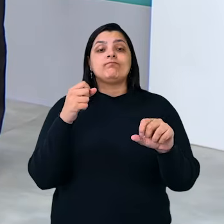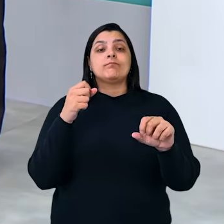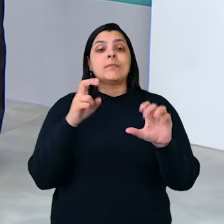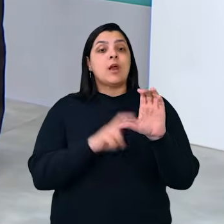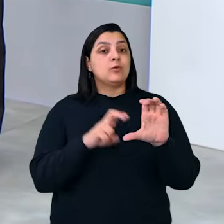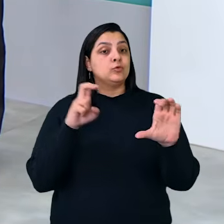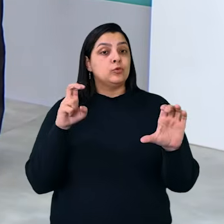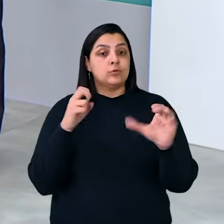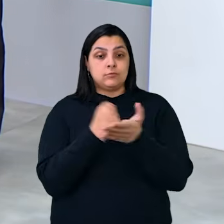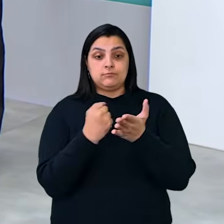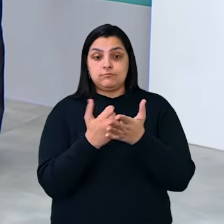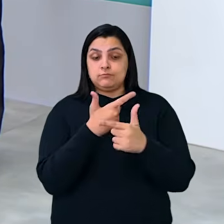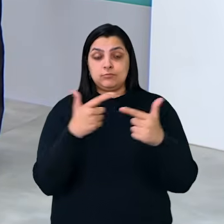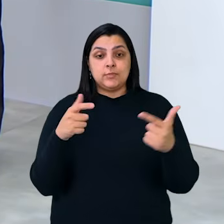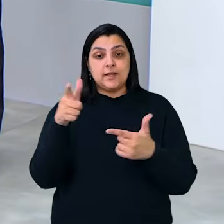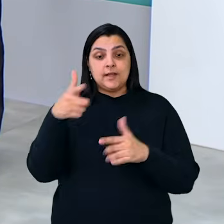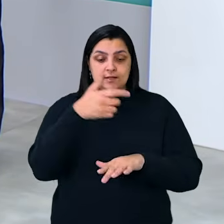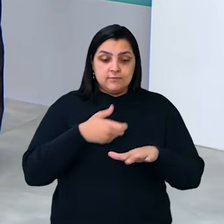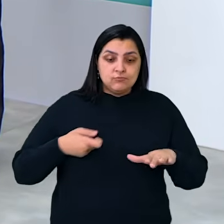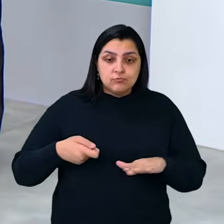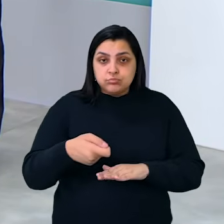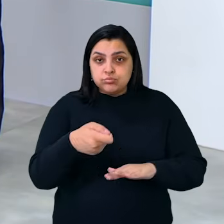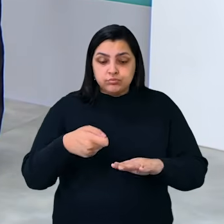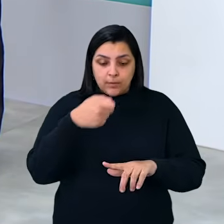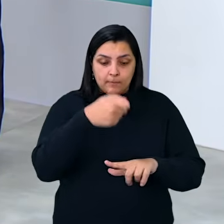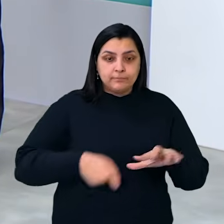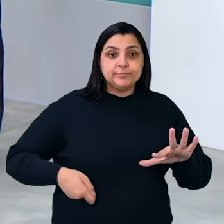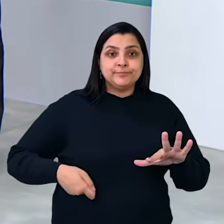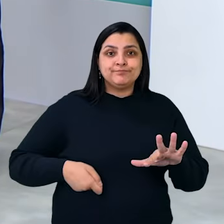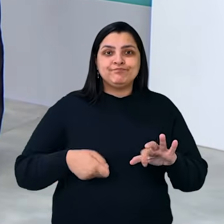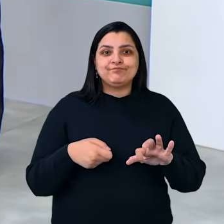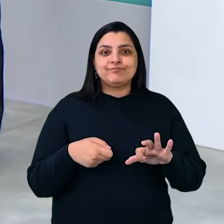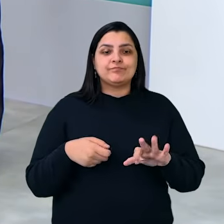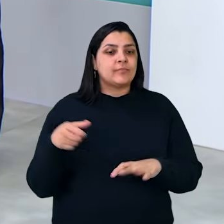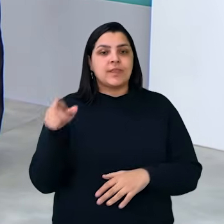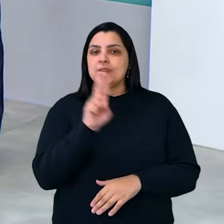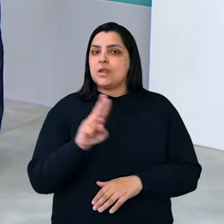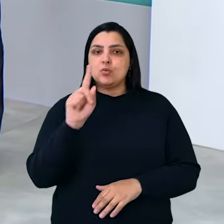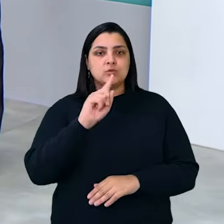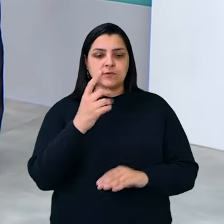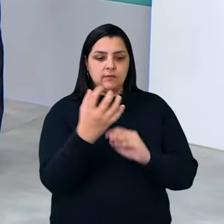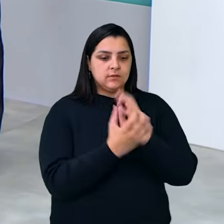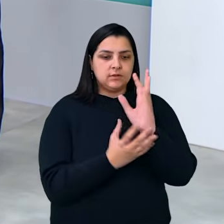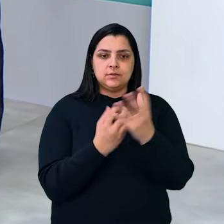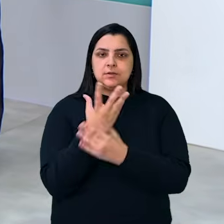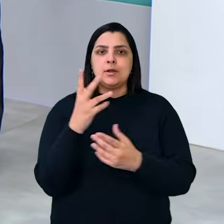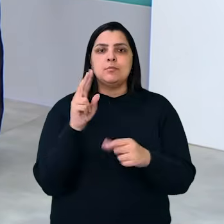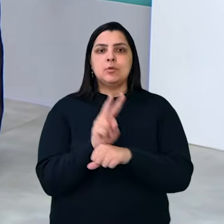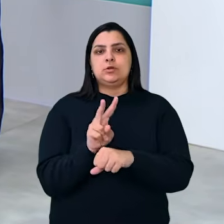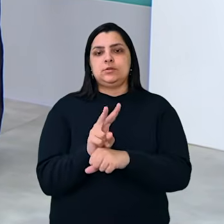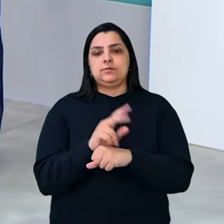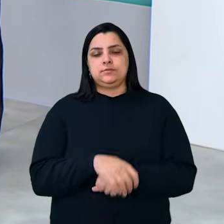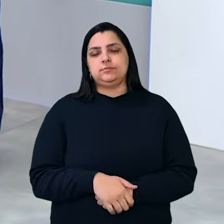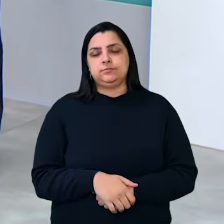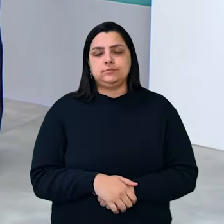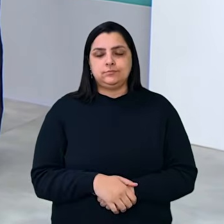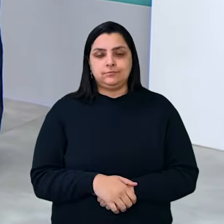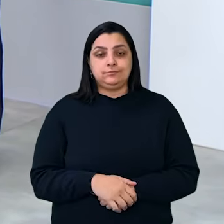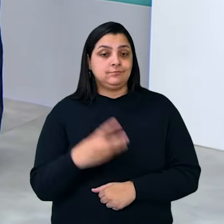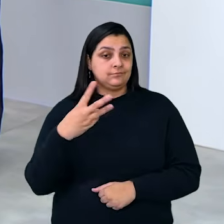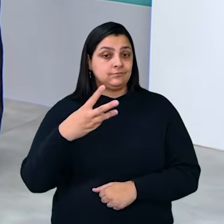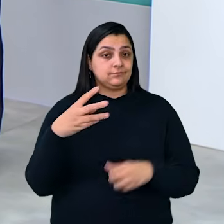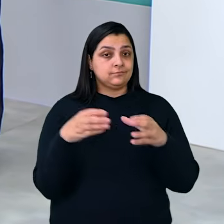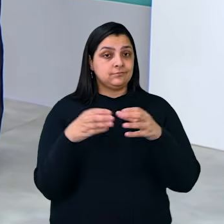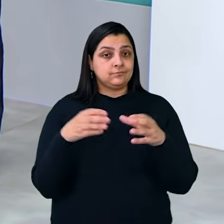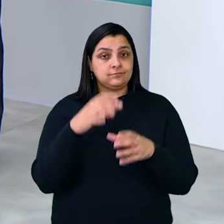indenizado após ter perdido um dedo ao utilizar uma serra elétrica. O profissional não usava equipamento de proteção individual. Pois é, Luana, para a